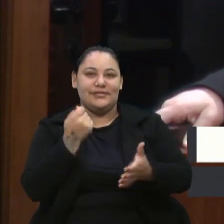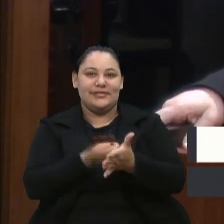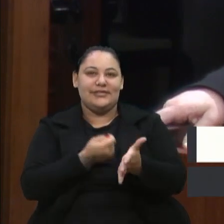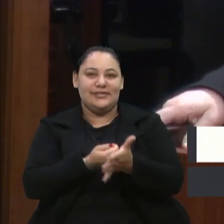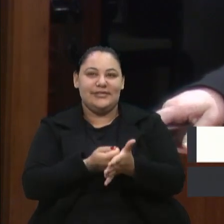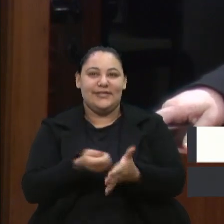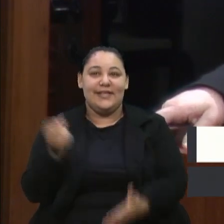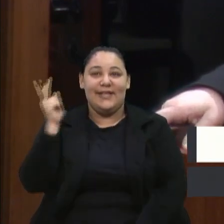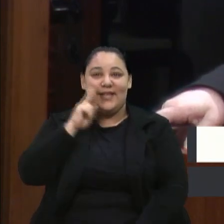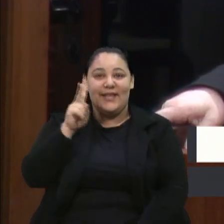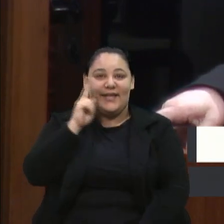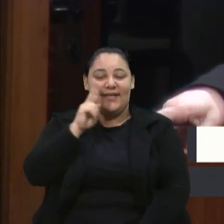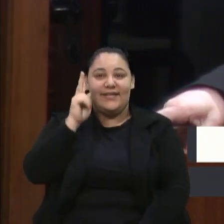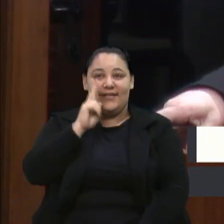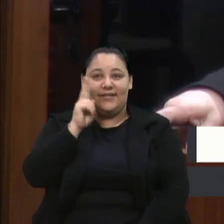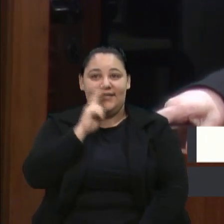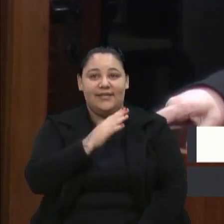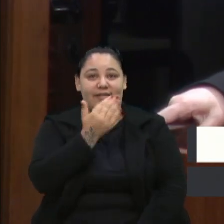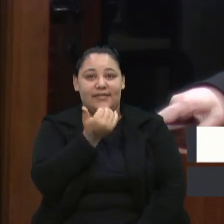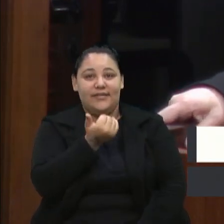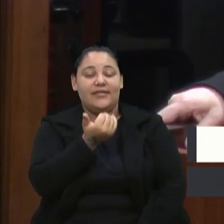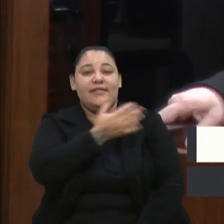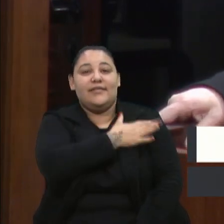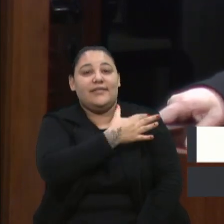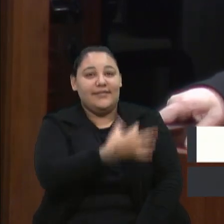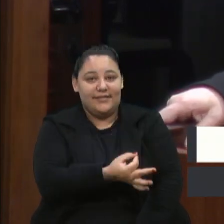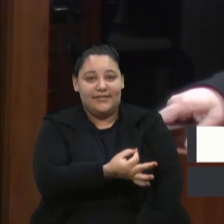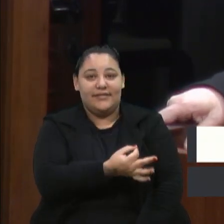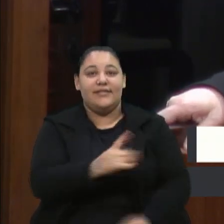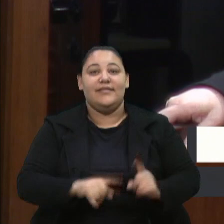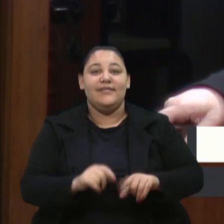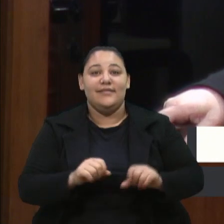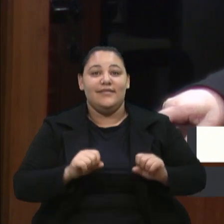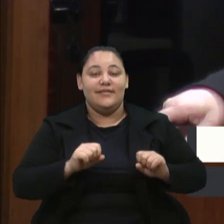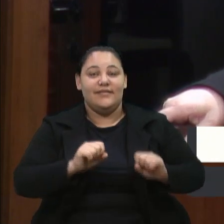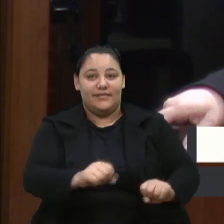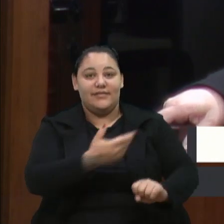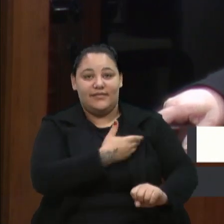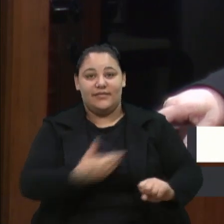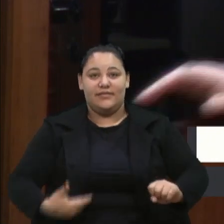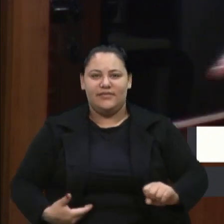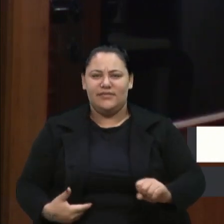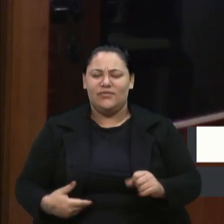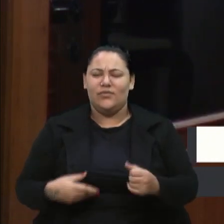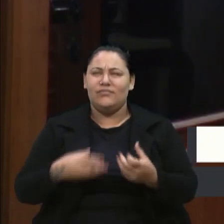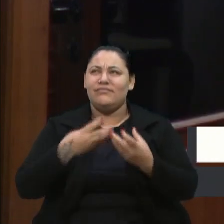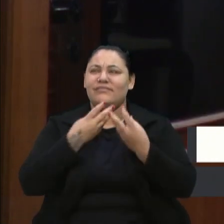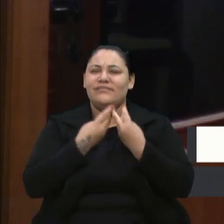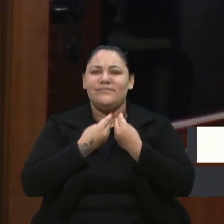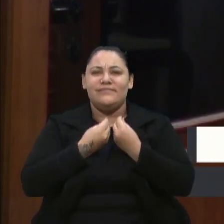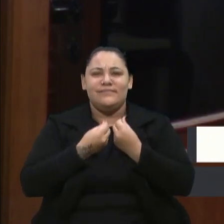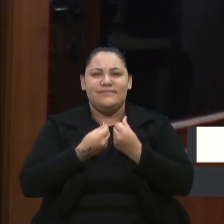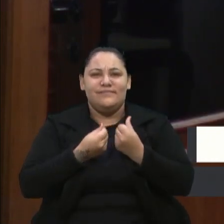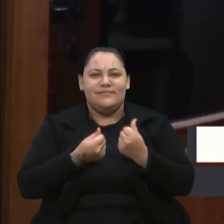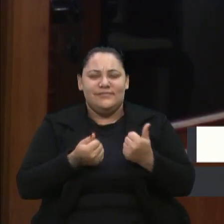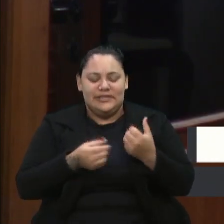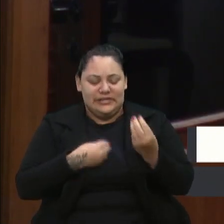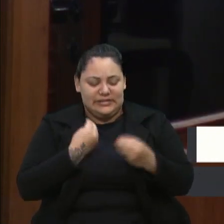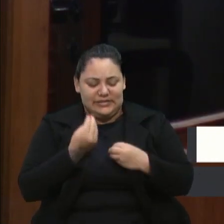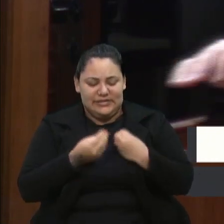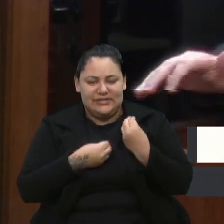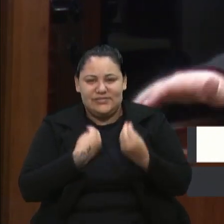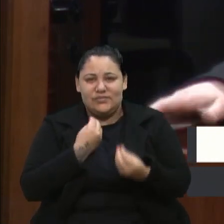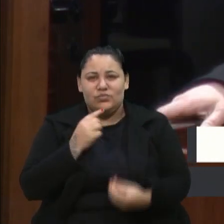daquela época que a gente comia um pastel no mercado público. Então, eu fiquei com aquela sensação, um pouco de alegria, um pouco